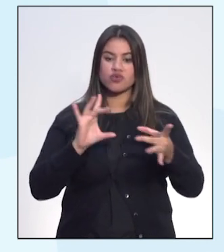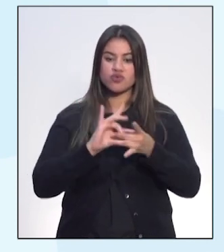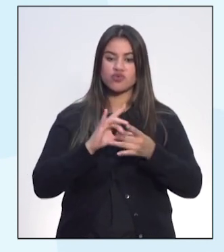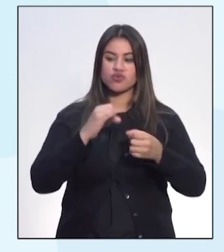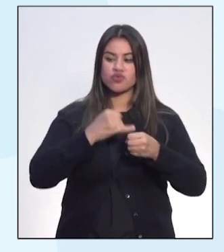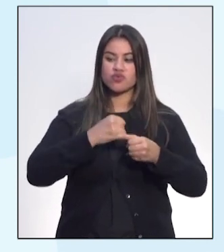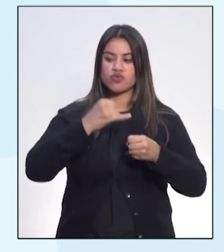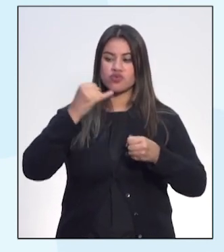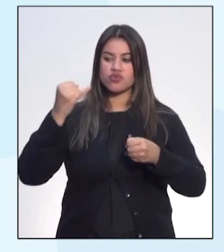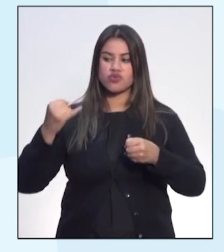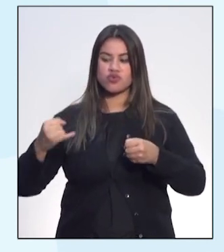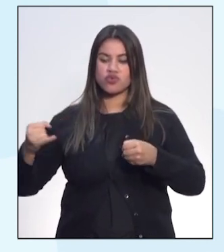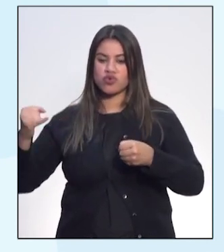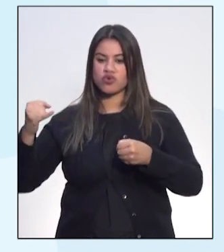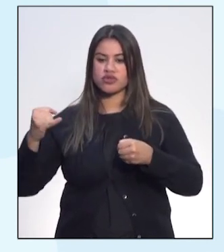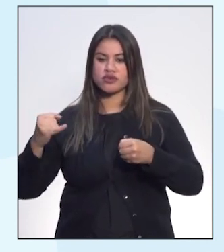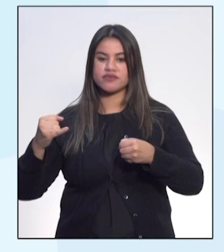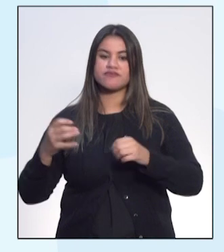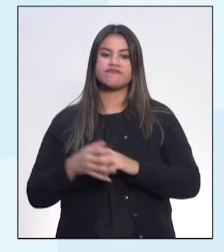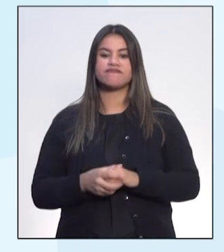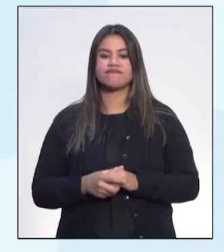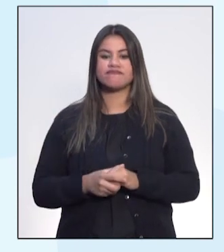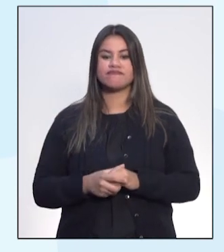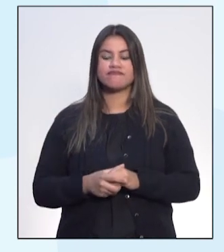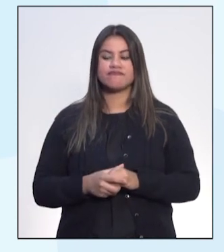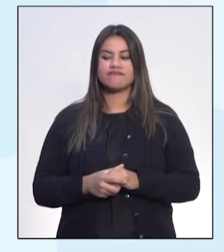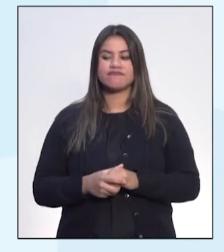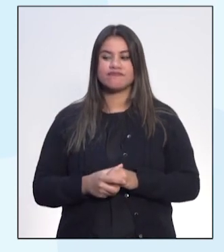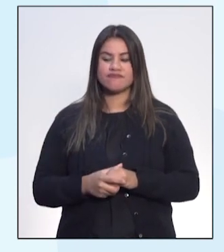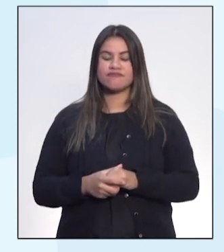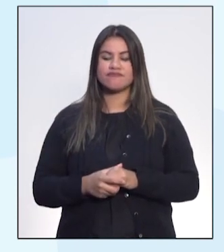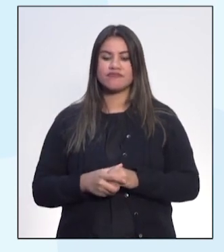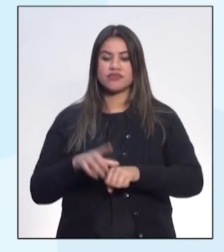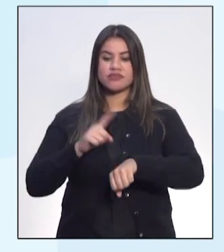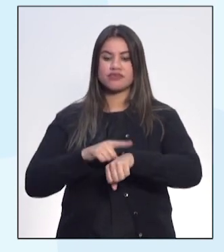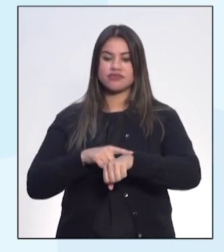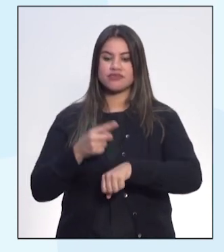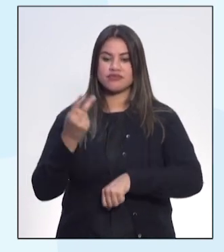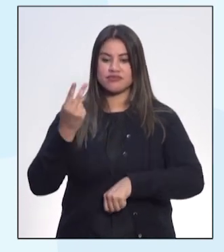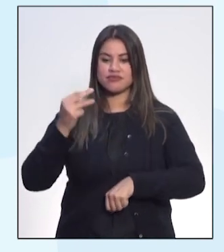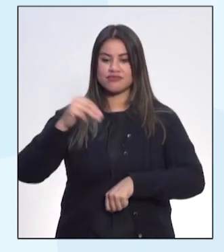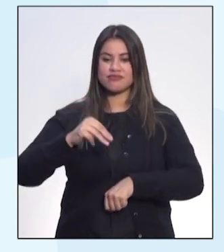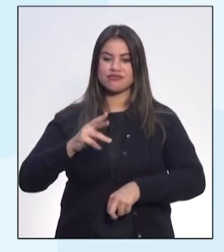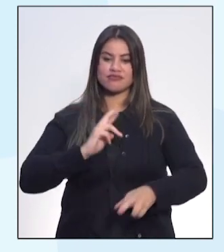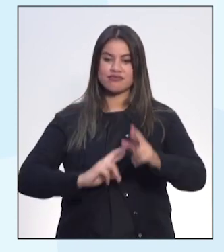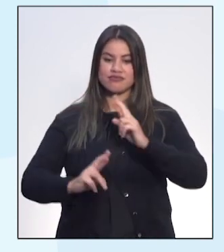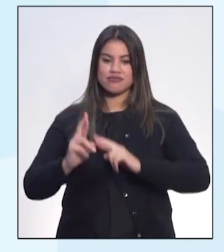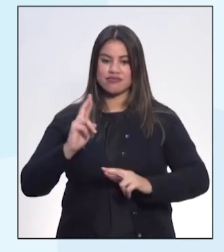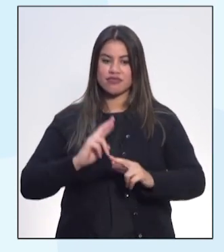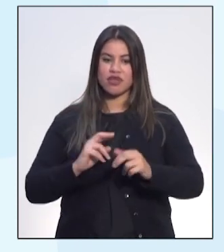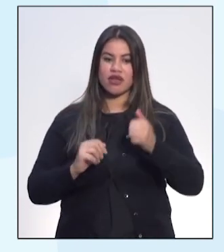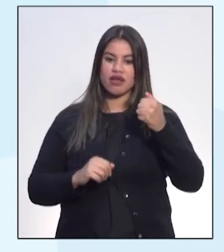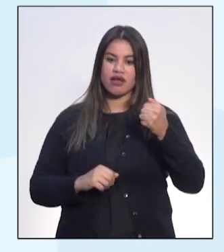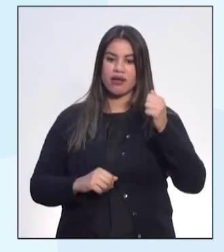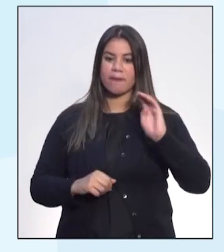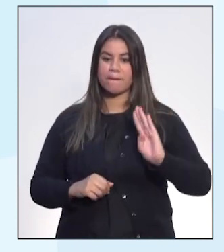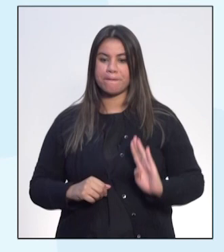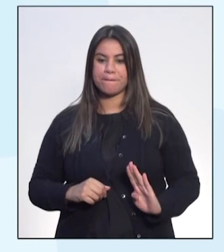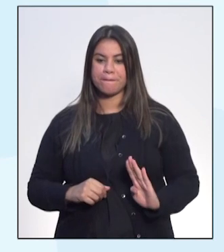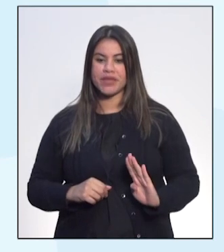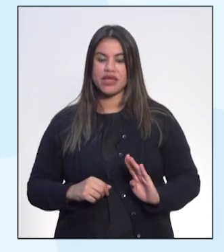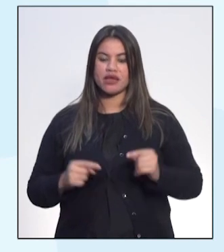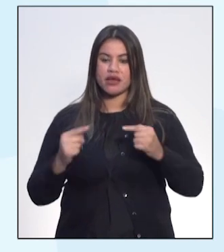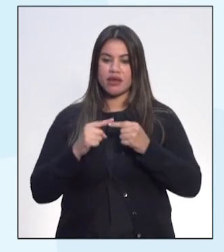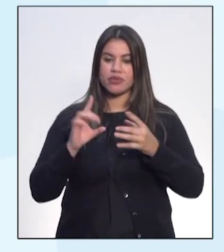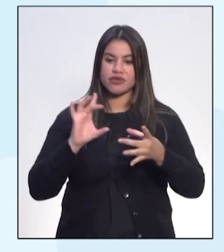Vamos ver se vocês conseguem distinguir para mim. Né? Vou dar para vocês aí 2 minutinhos para falar se o item A ou o item B